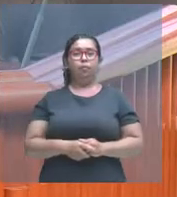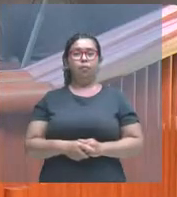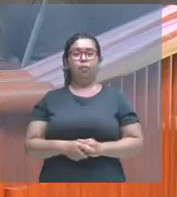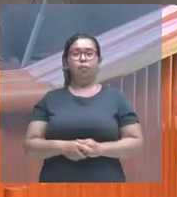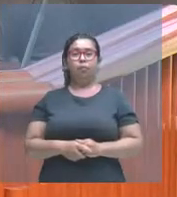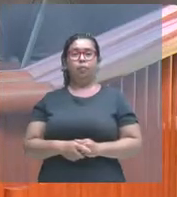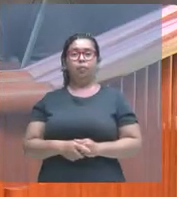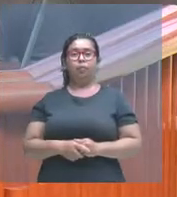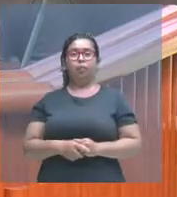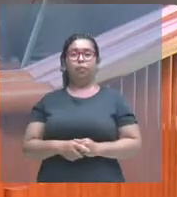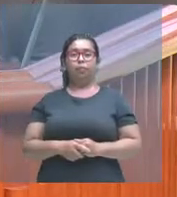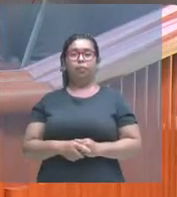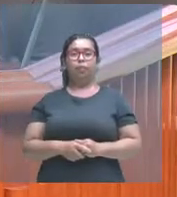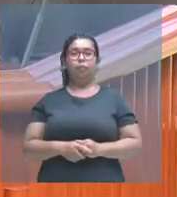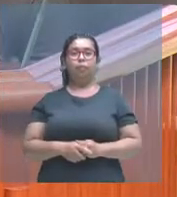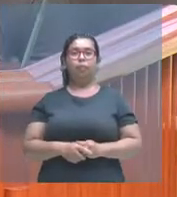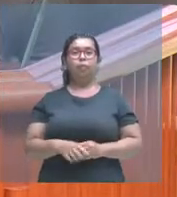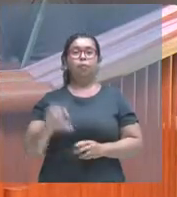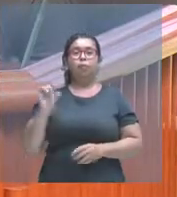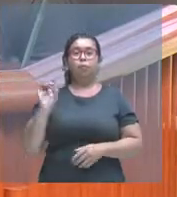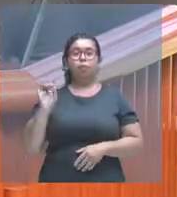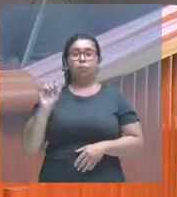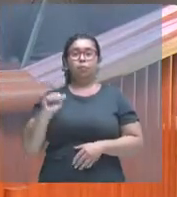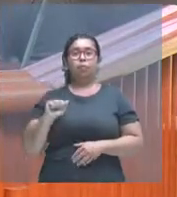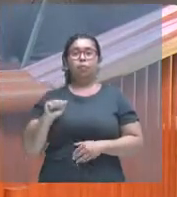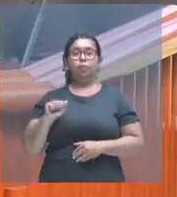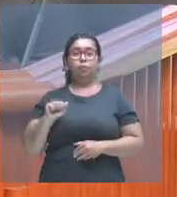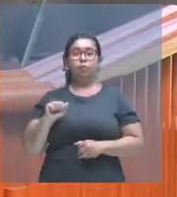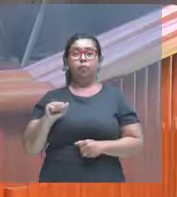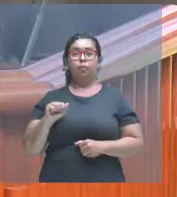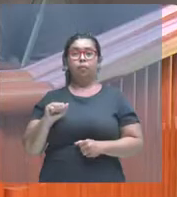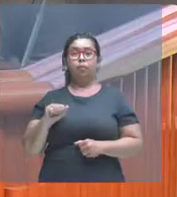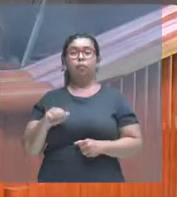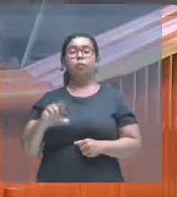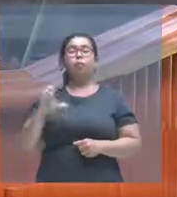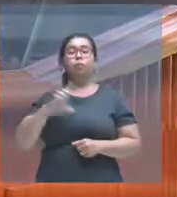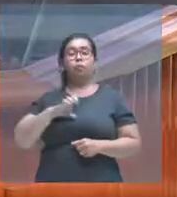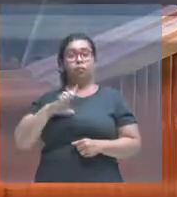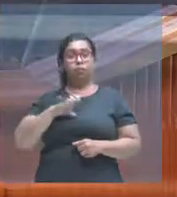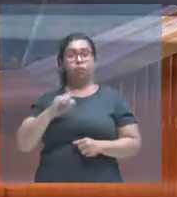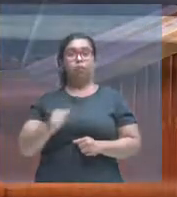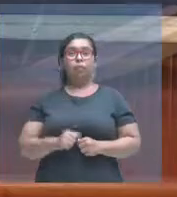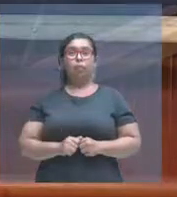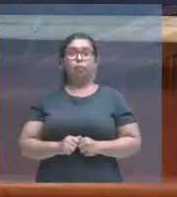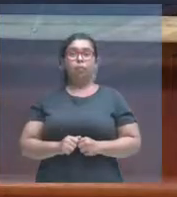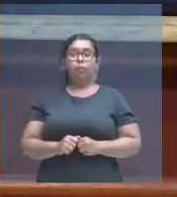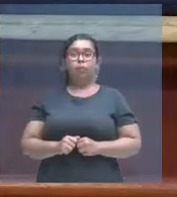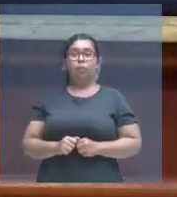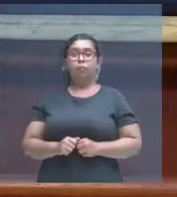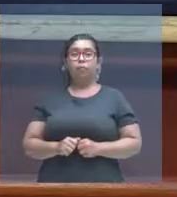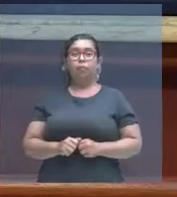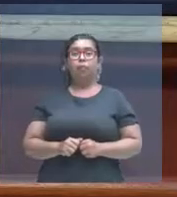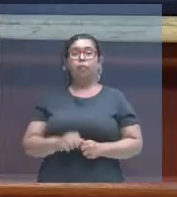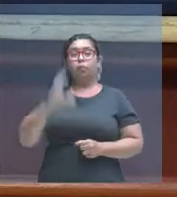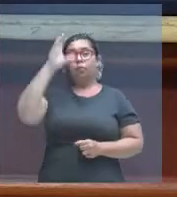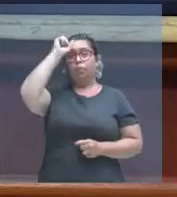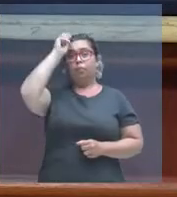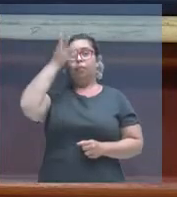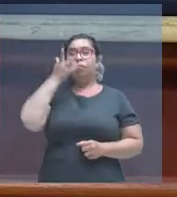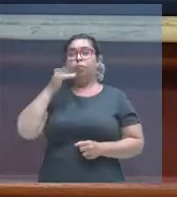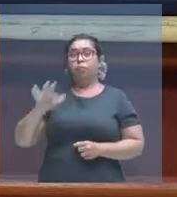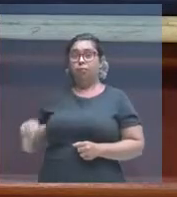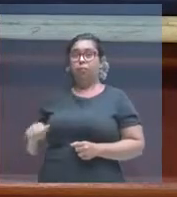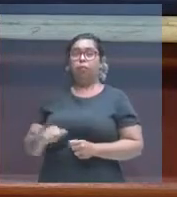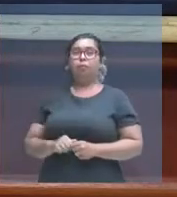Bona, apenas com os rudimentos recebidos na infância em Água Branca, na